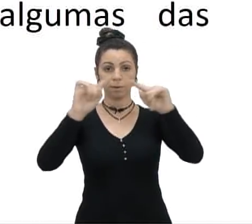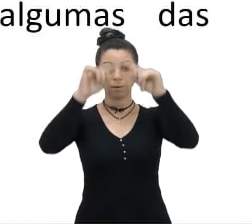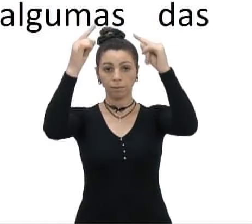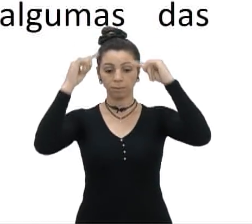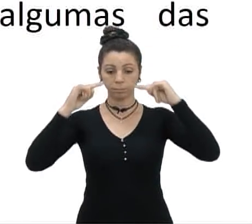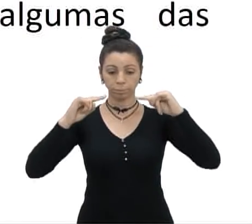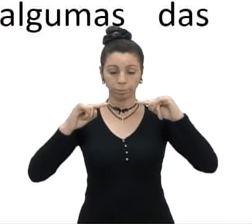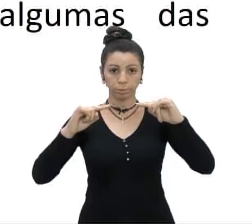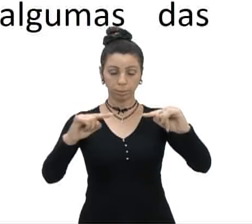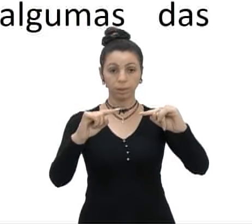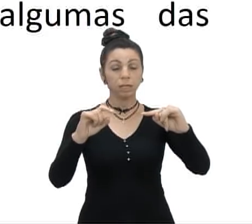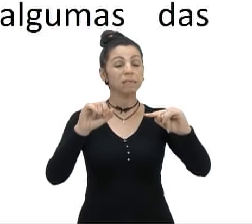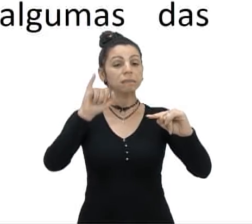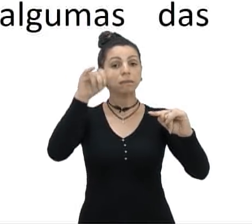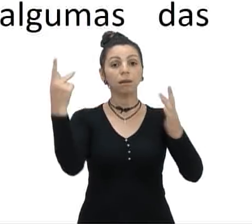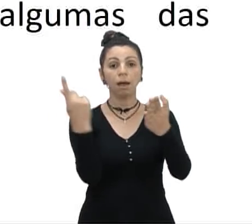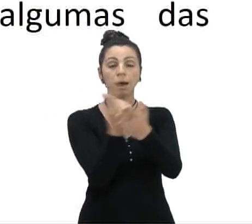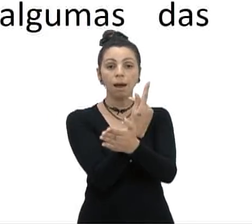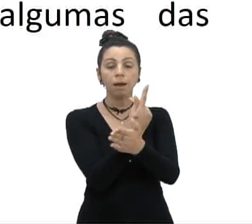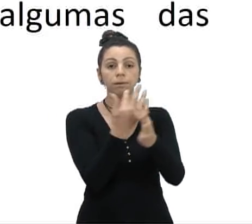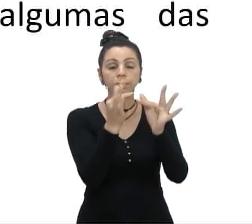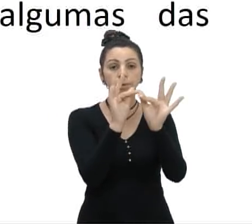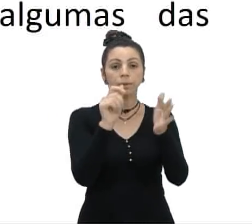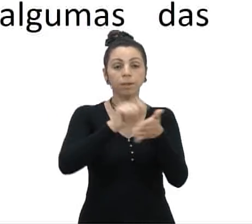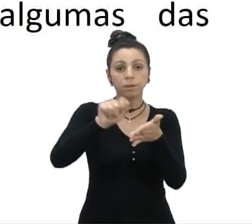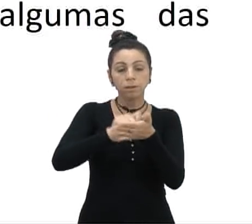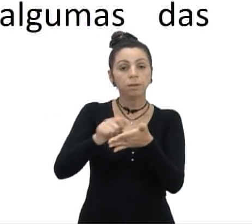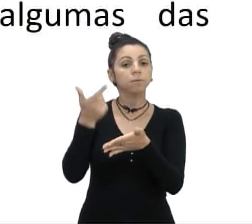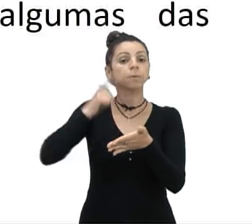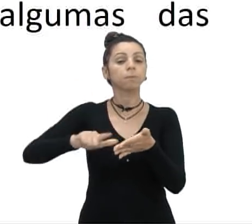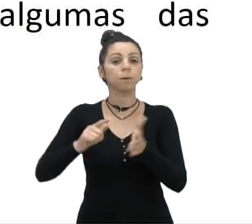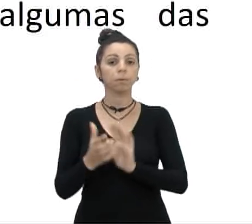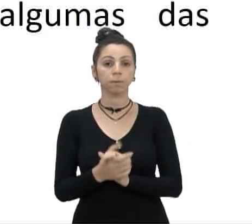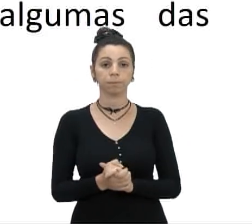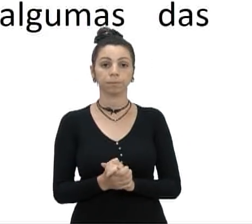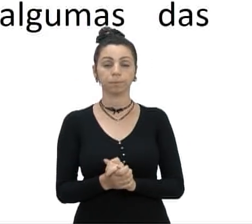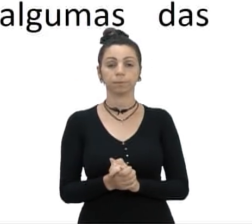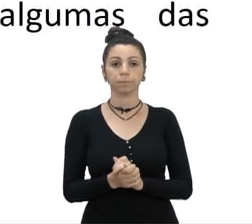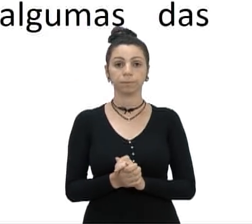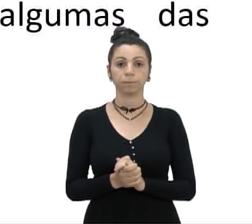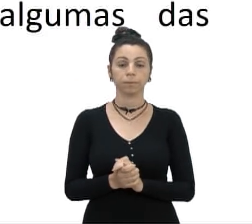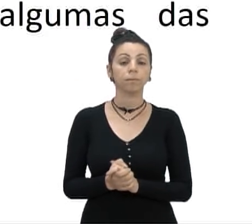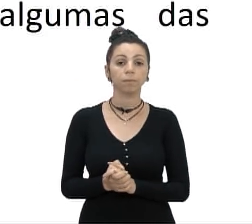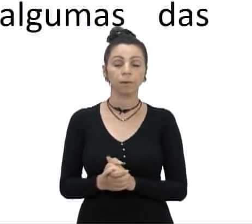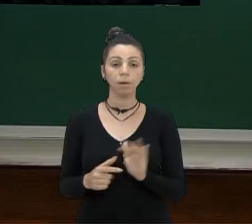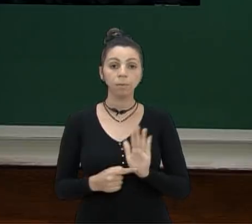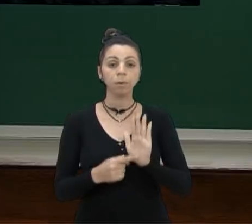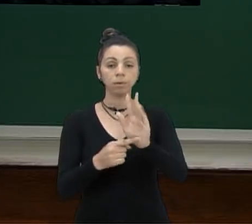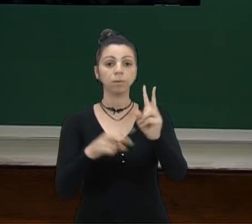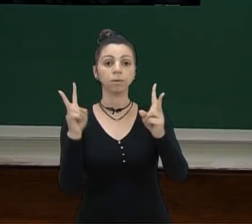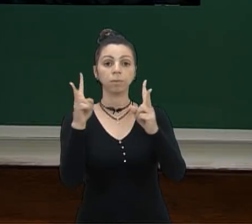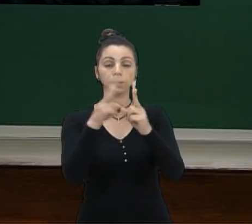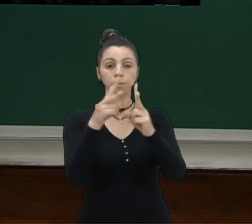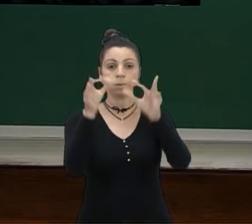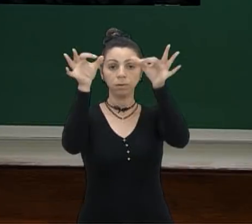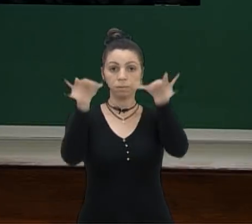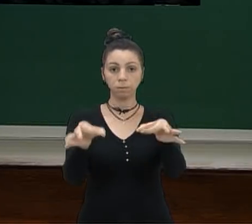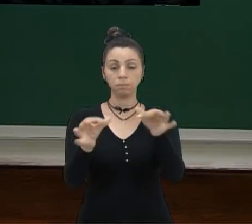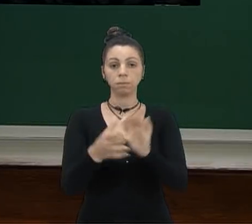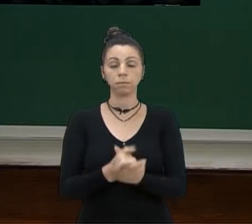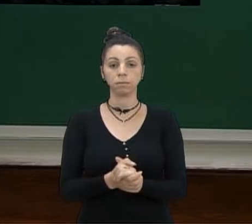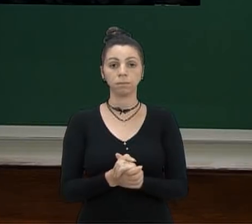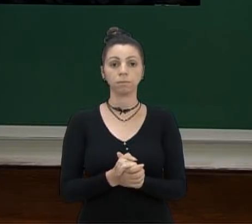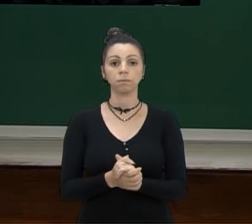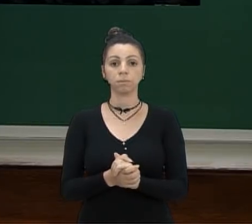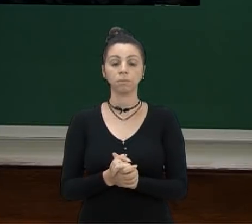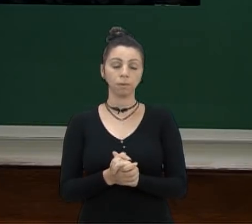reescreva as que julgar incorretas e corrigi-las. Então eu mostrei para vocês duas afirmações. E a gente vai